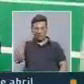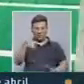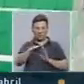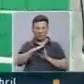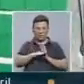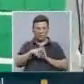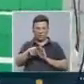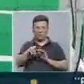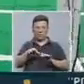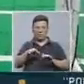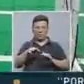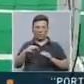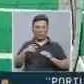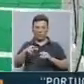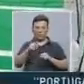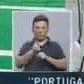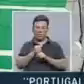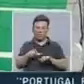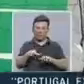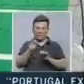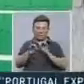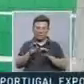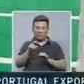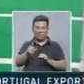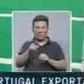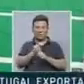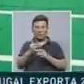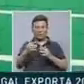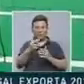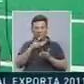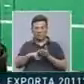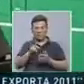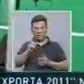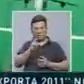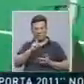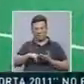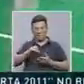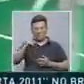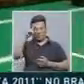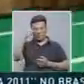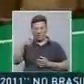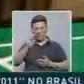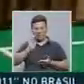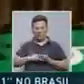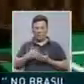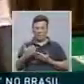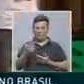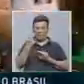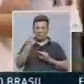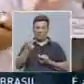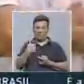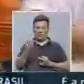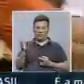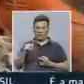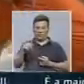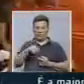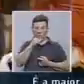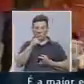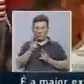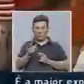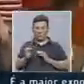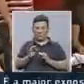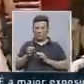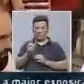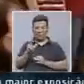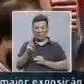um computador para jogar futebol? Sim, é uma tarefa muito árdua, de verdade. Aliás, a prova está aqui mais ou menos à nossa frente. Nós chegámos hoje de manhã, começámos a preparar